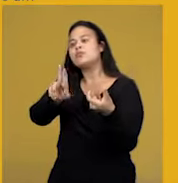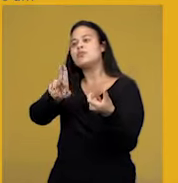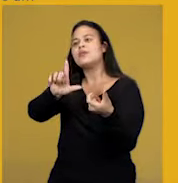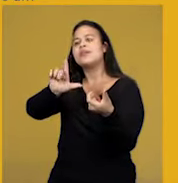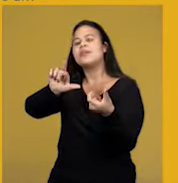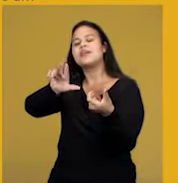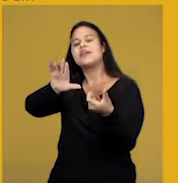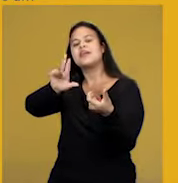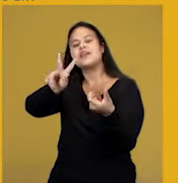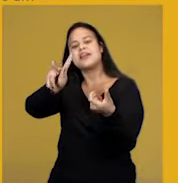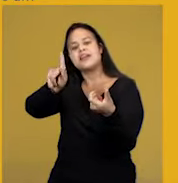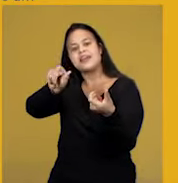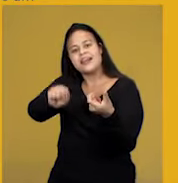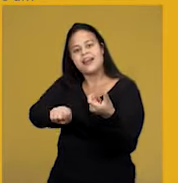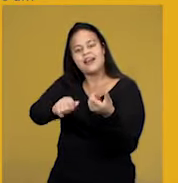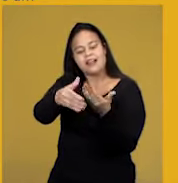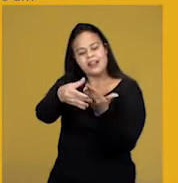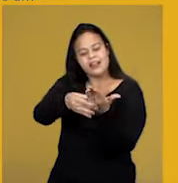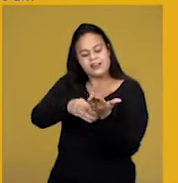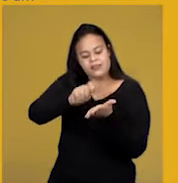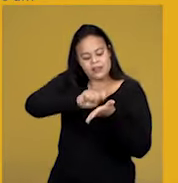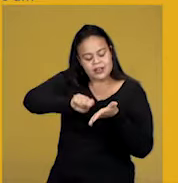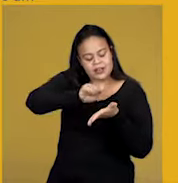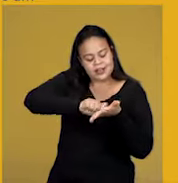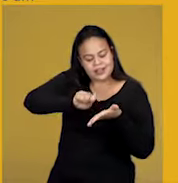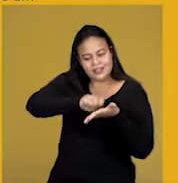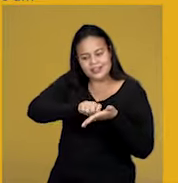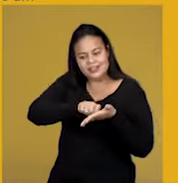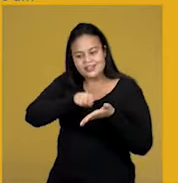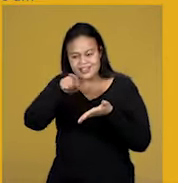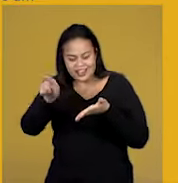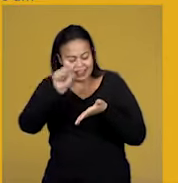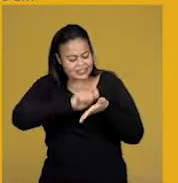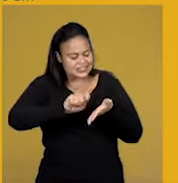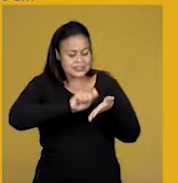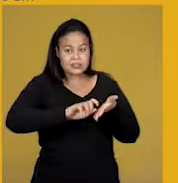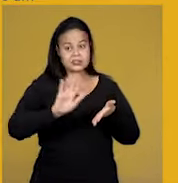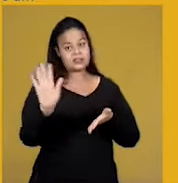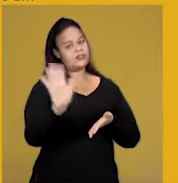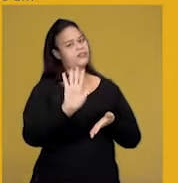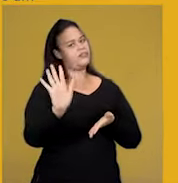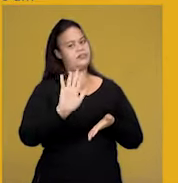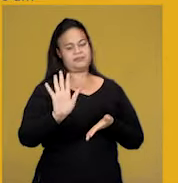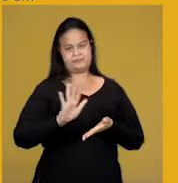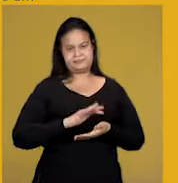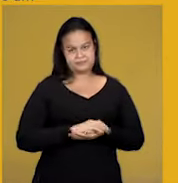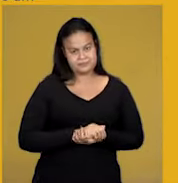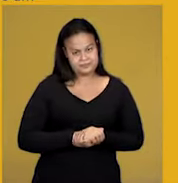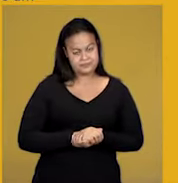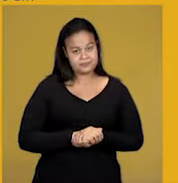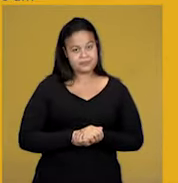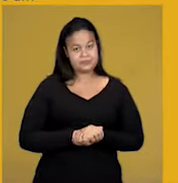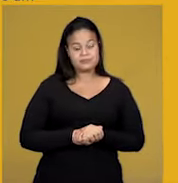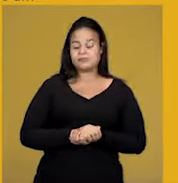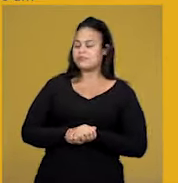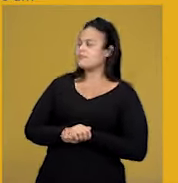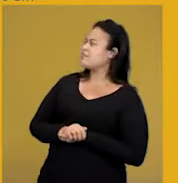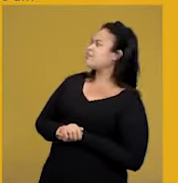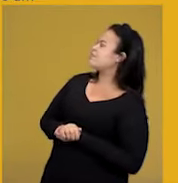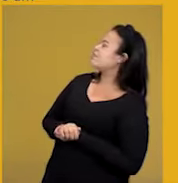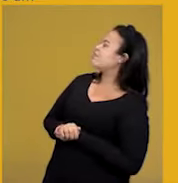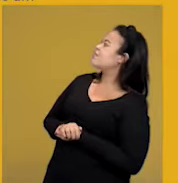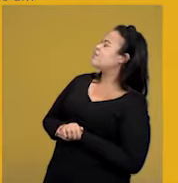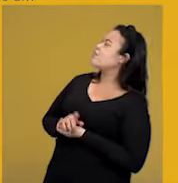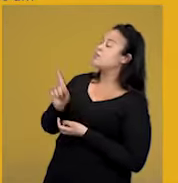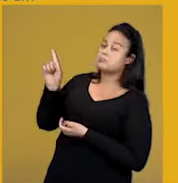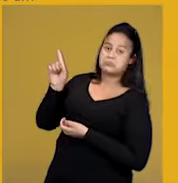é um livro caderno e não é para Julinha escrever nele, não. Ou não é para ela escrever nele, não. Este aqui é